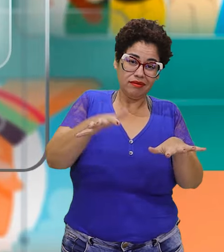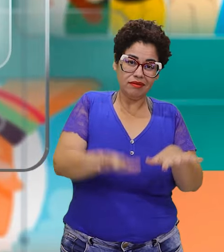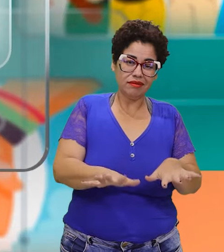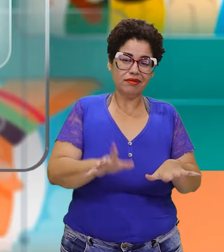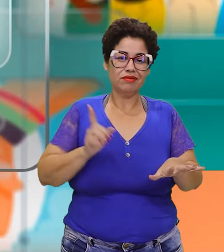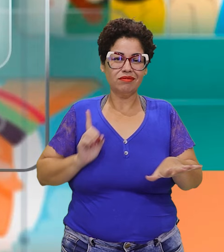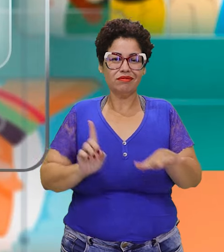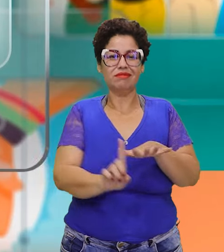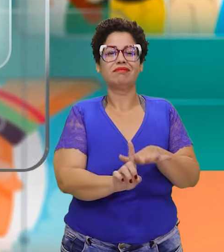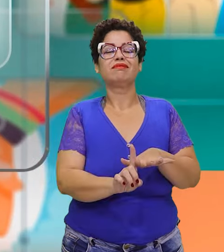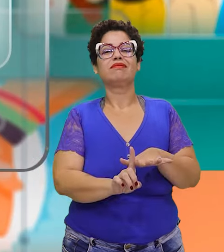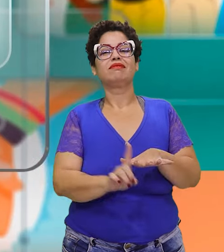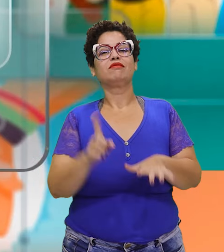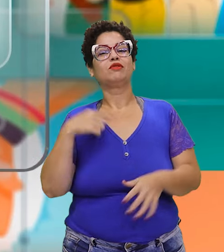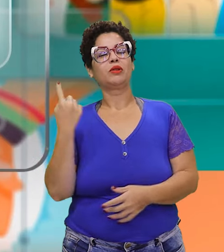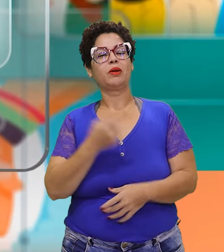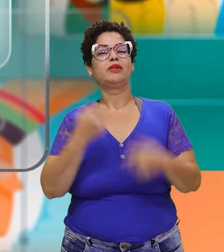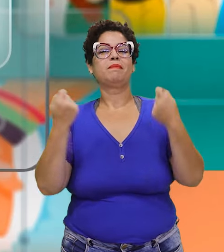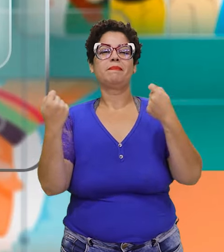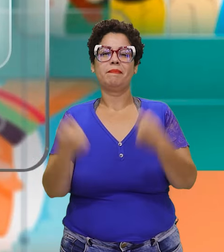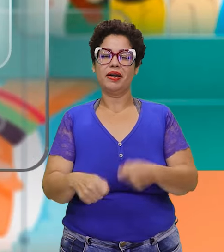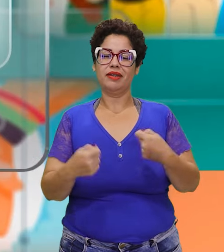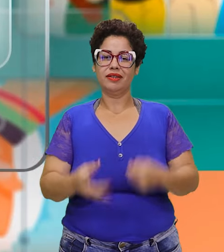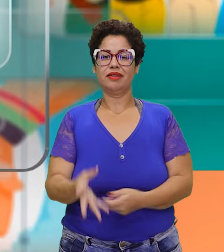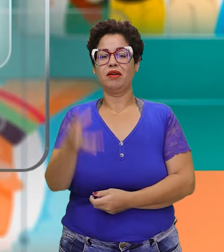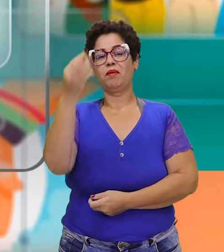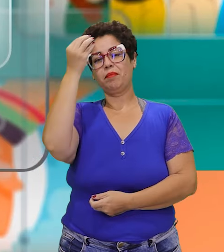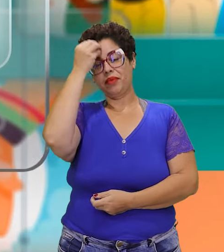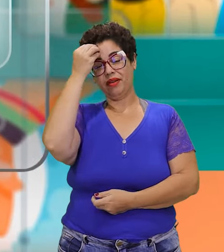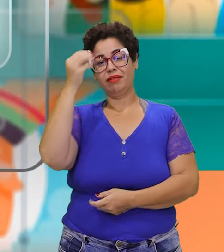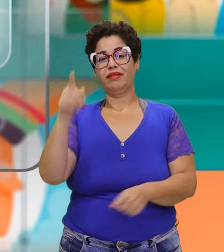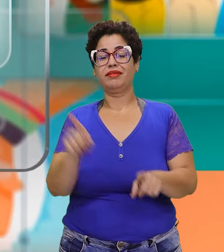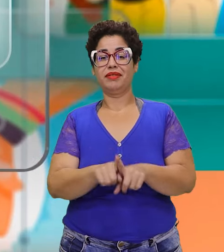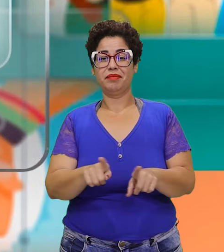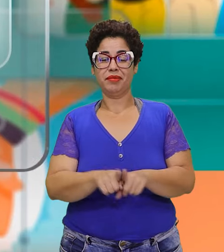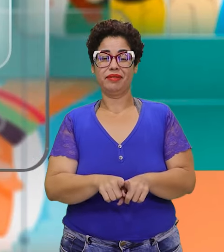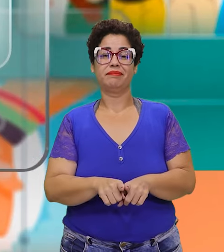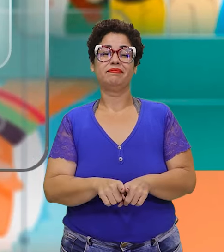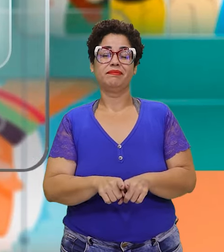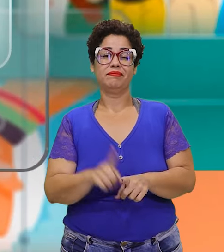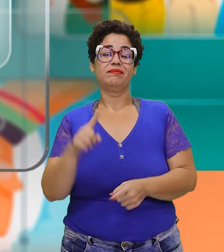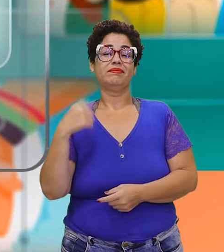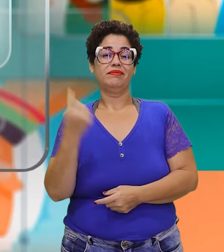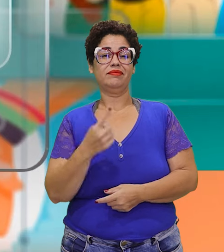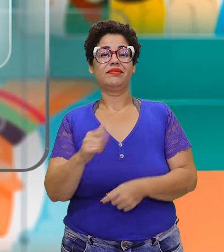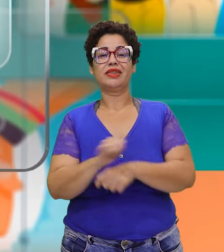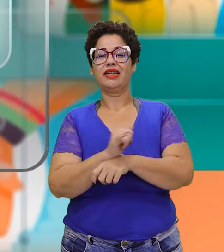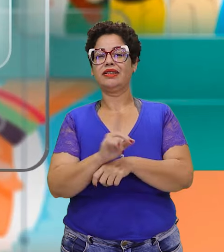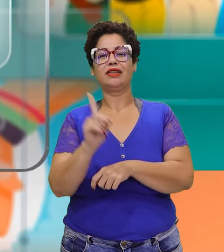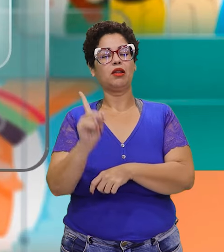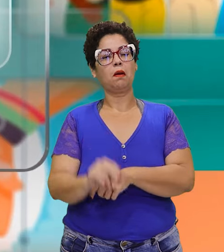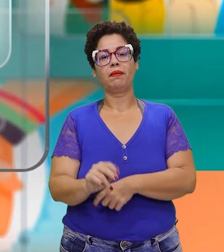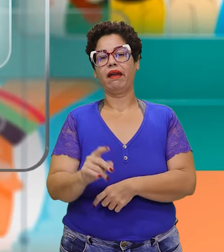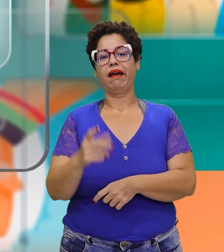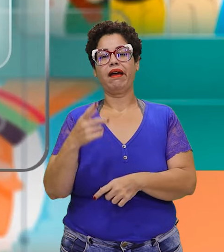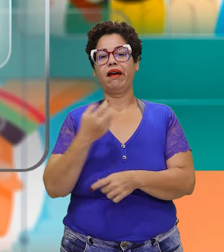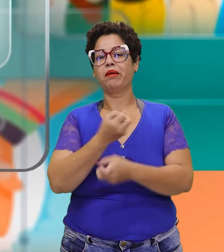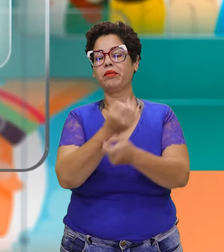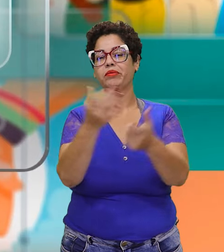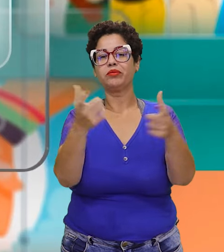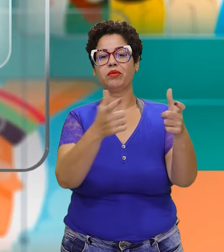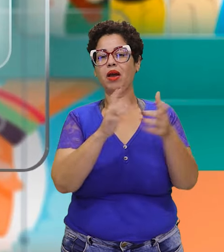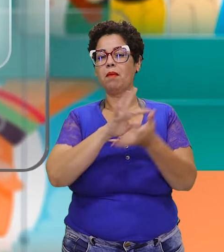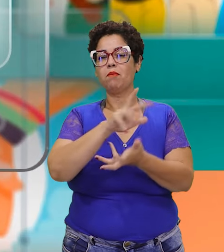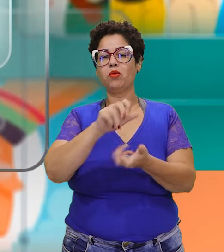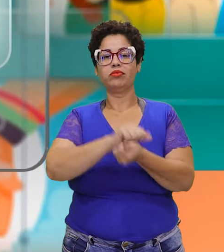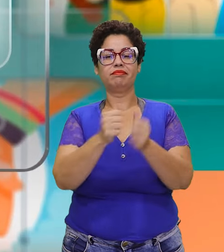incluídos, né? A gente precisa compreender que muitas vezes não vai dar para a